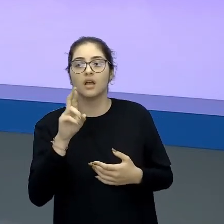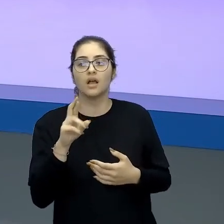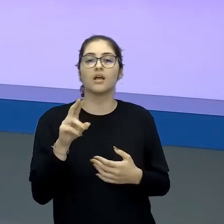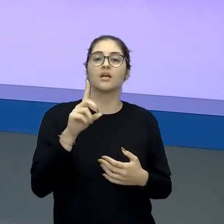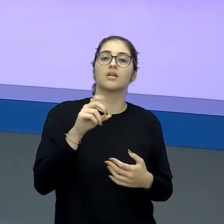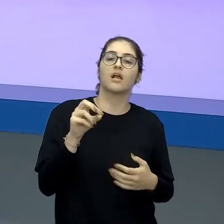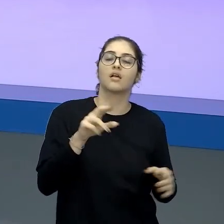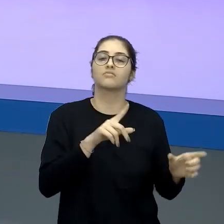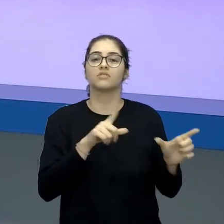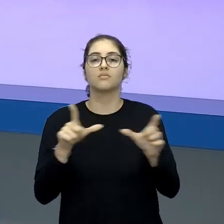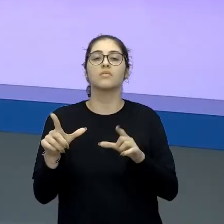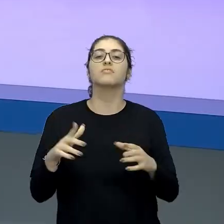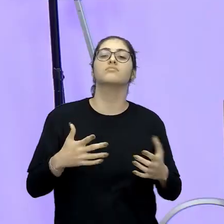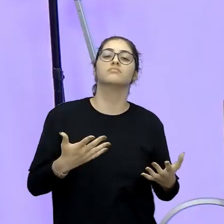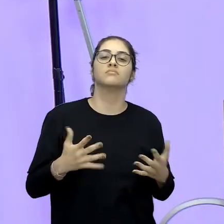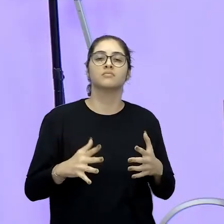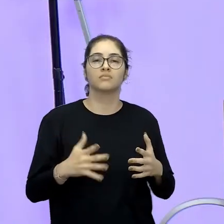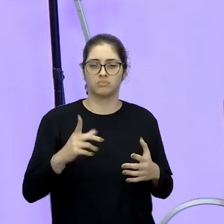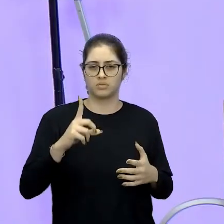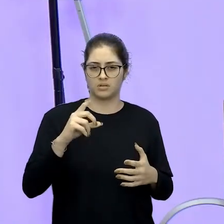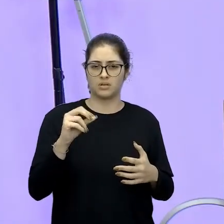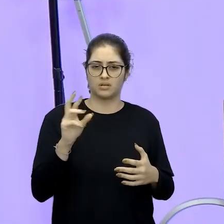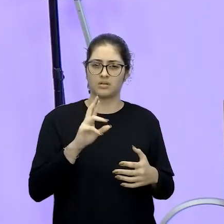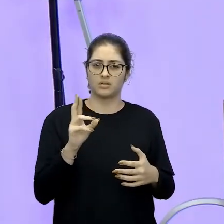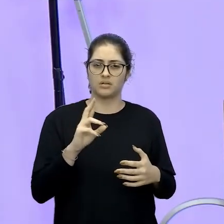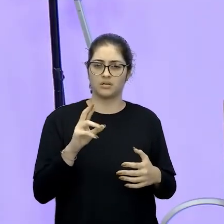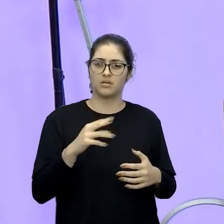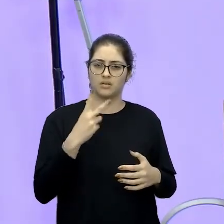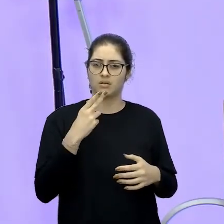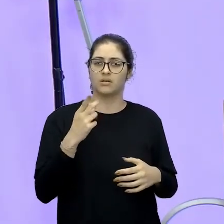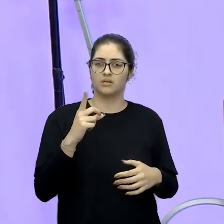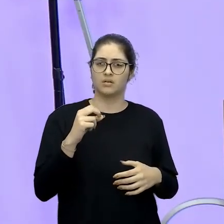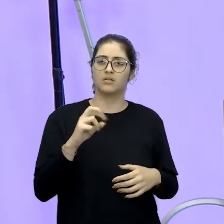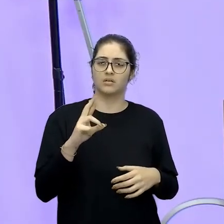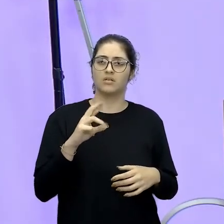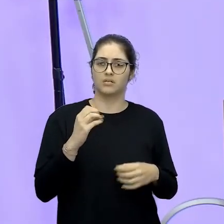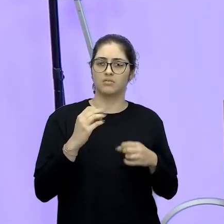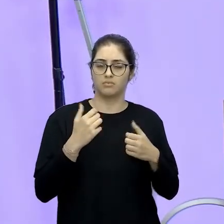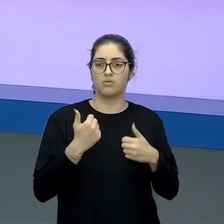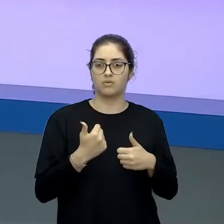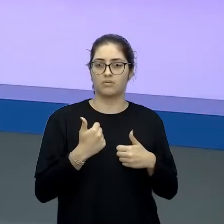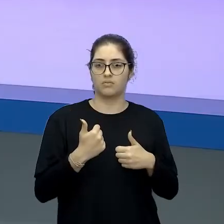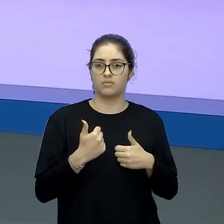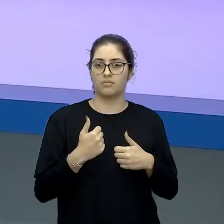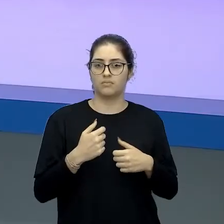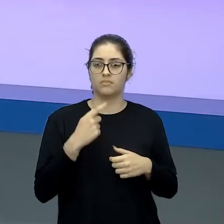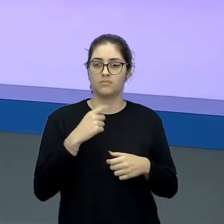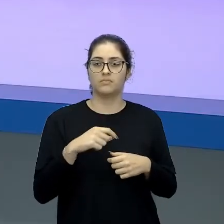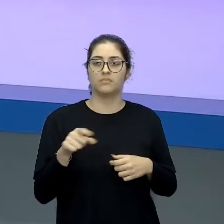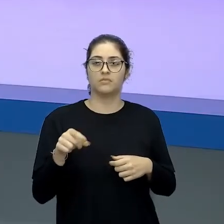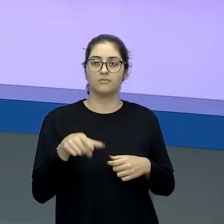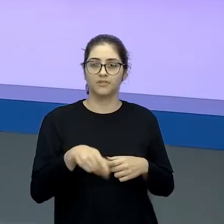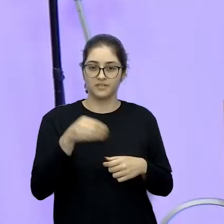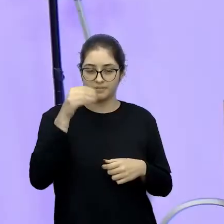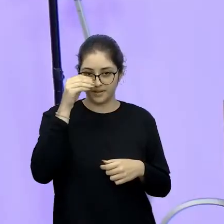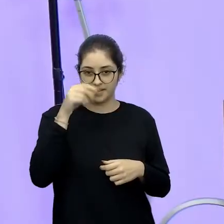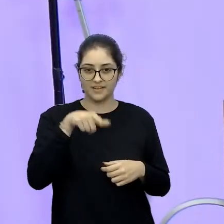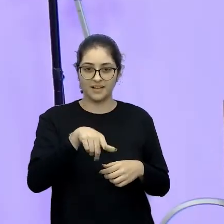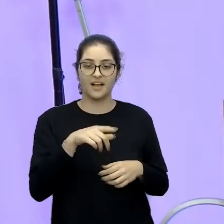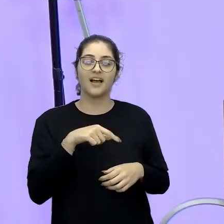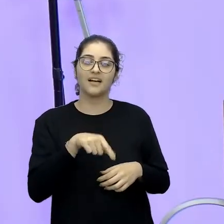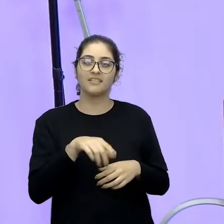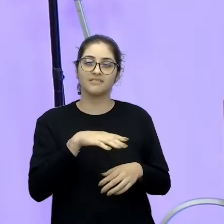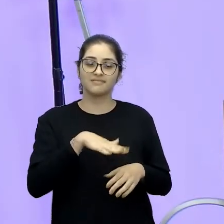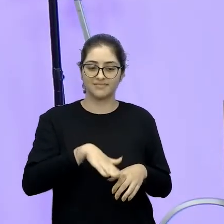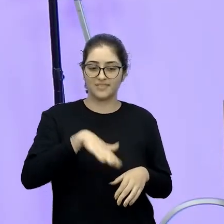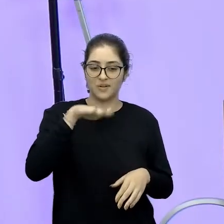R$10 por semana, quanto? Vamos pensar em 10? Eu acho que é um bom número. Bom número aí. Eu tô pensando na minha sobrinha adolescente, então eu